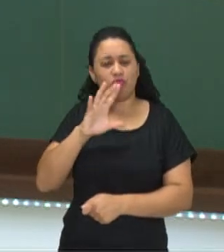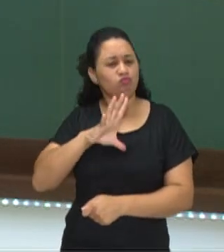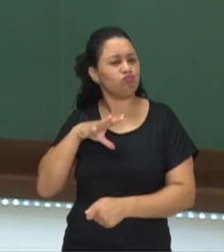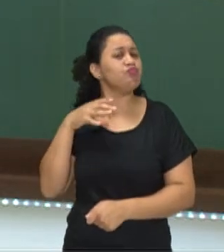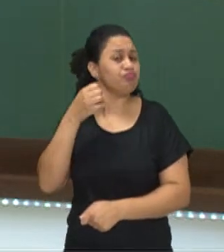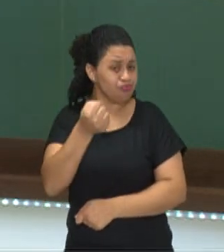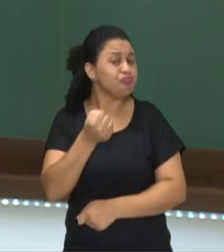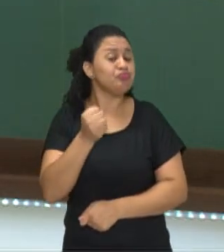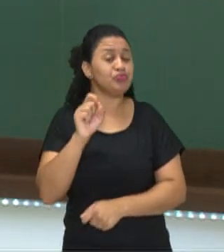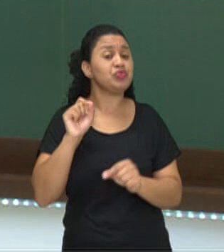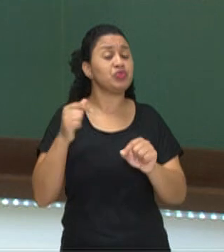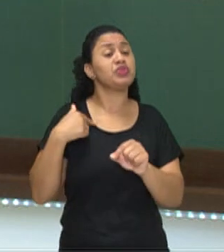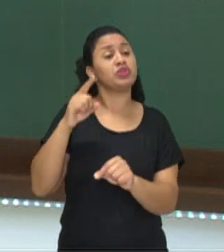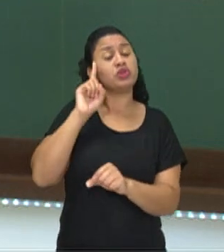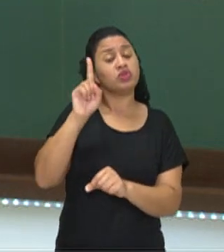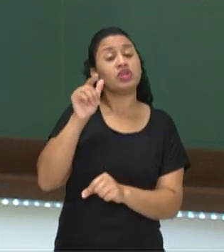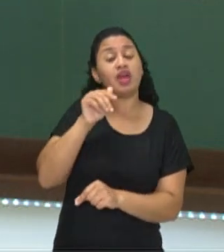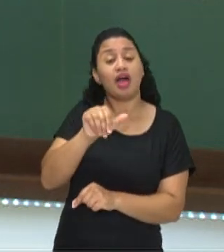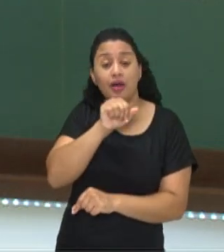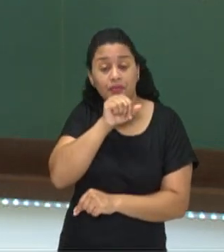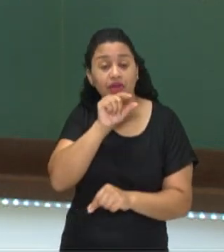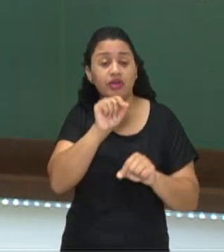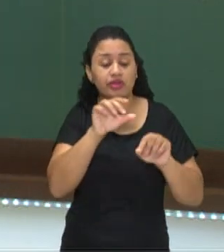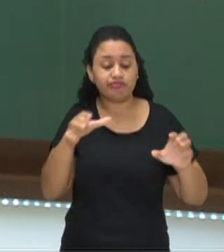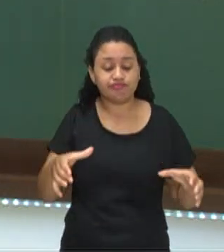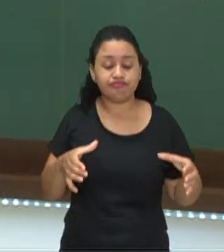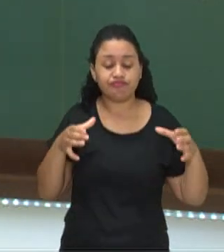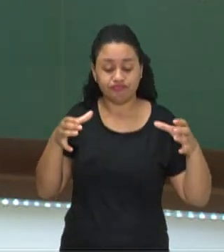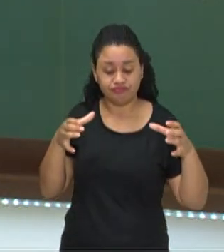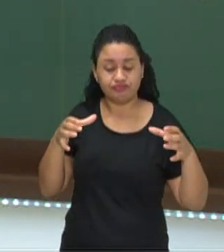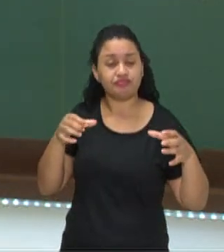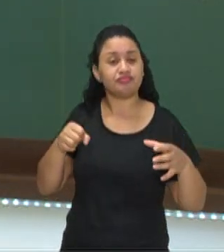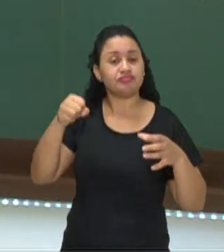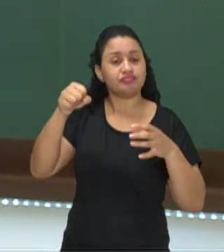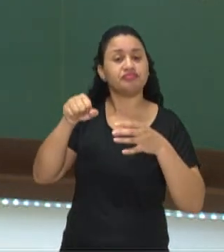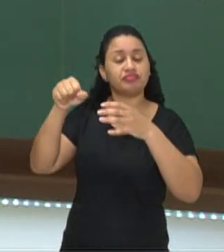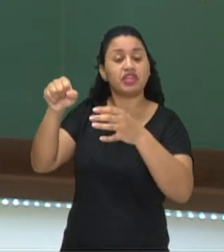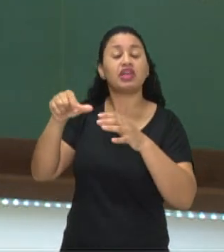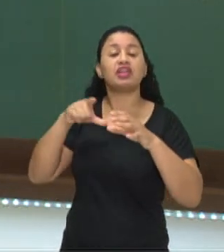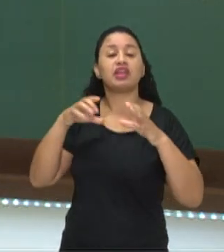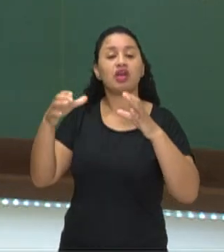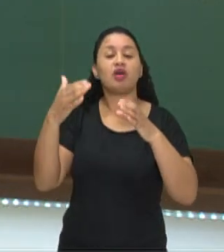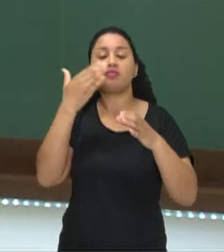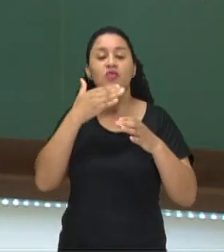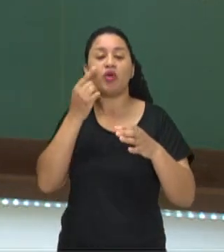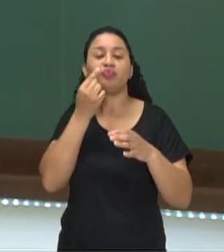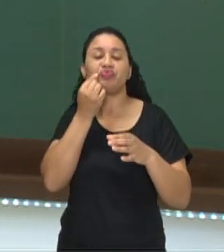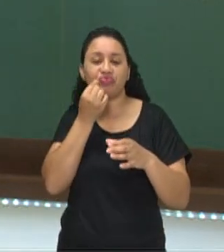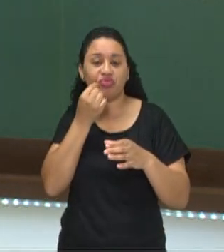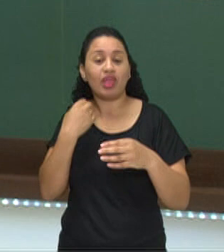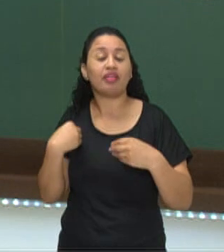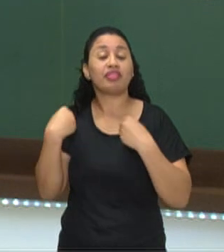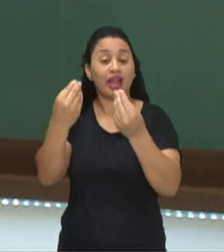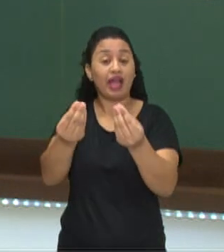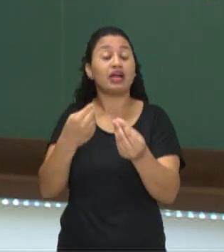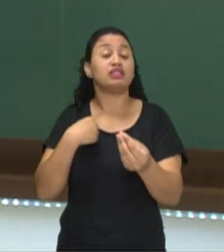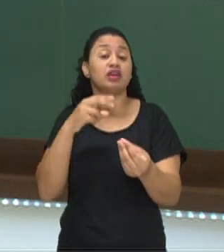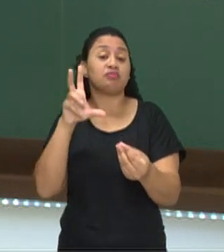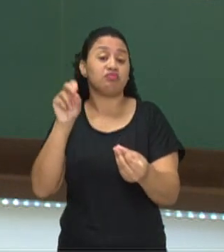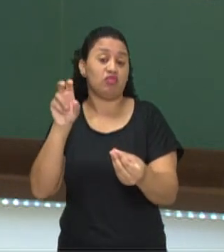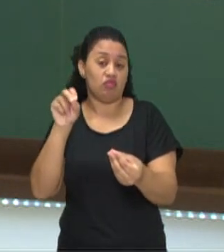valente. Um dia, a mãe dela deu a ela uma torta de limão para que ela levasse até a avó,